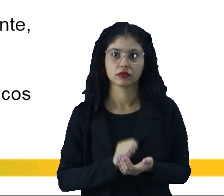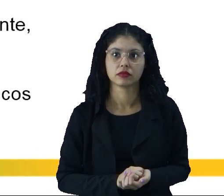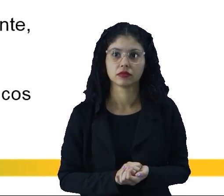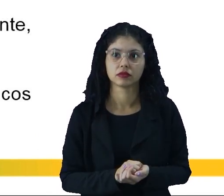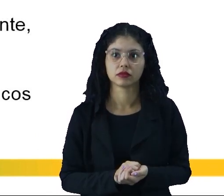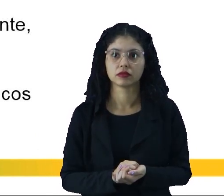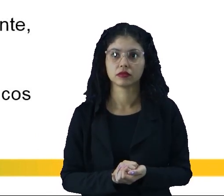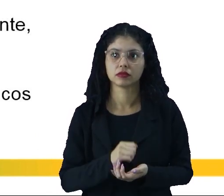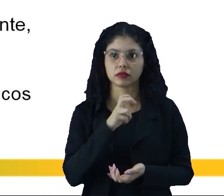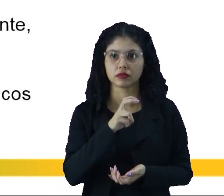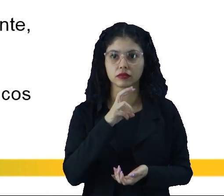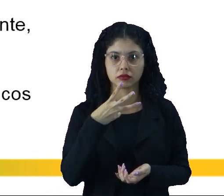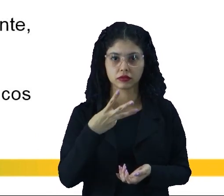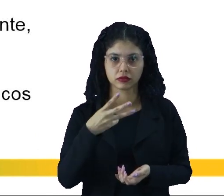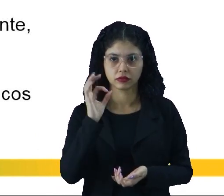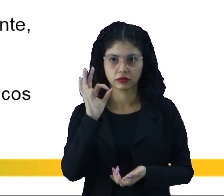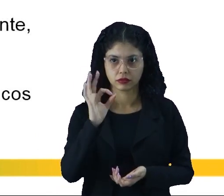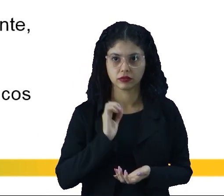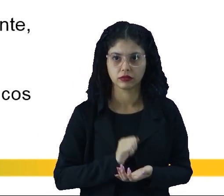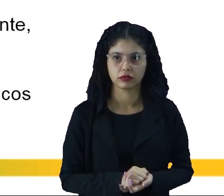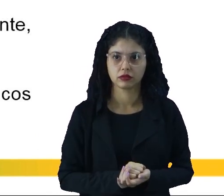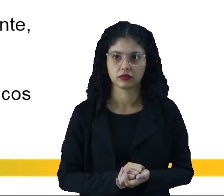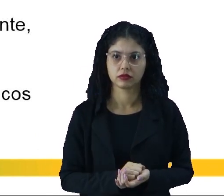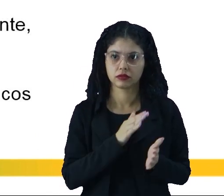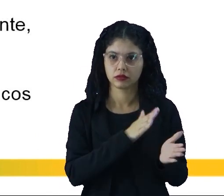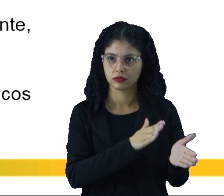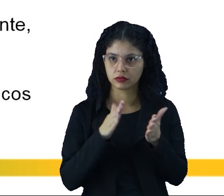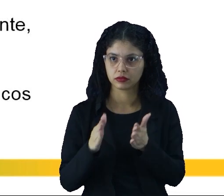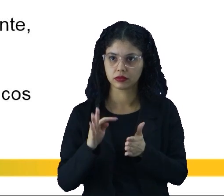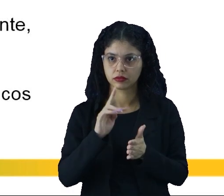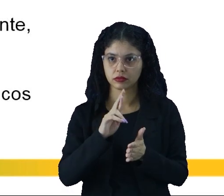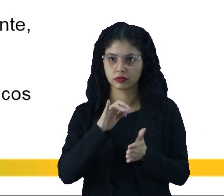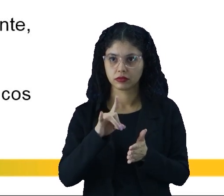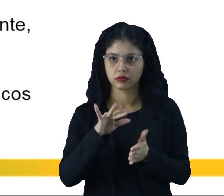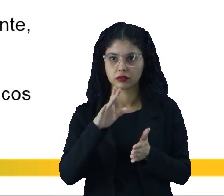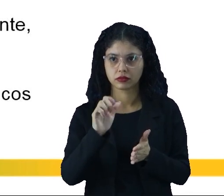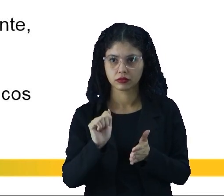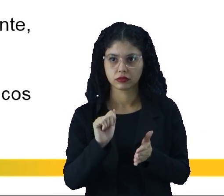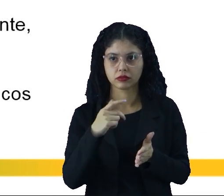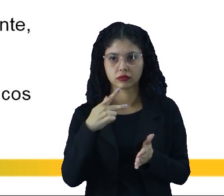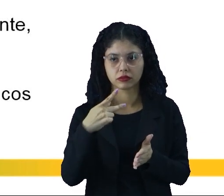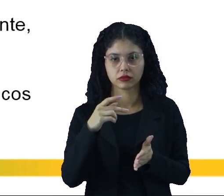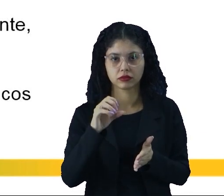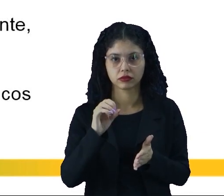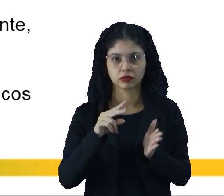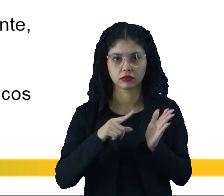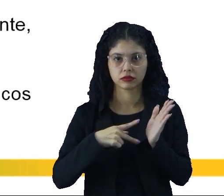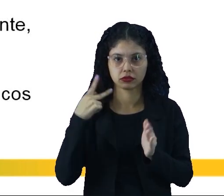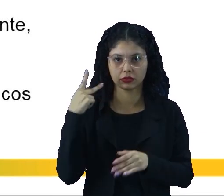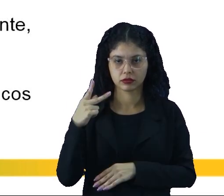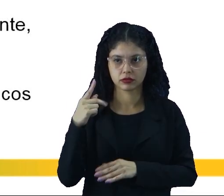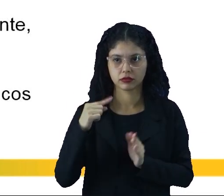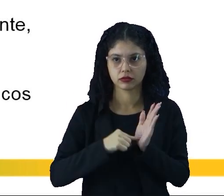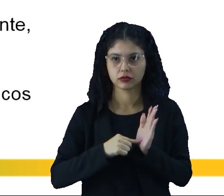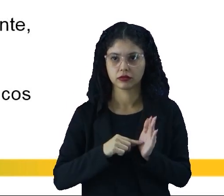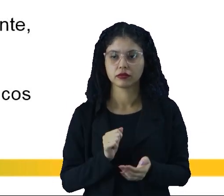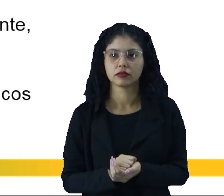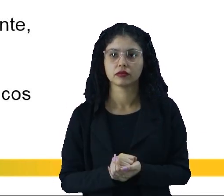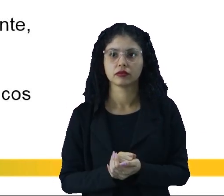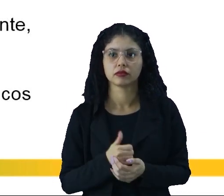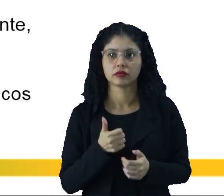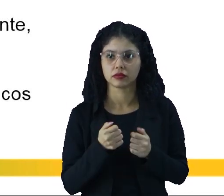anteriormente foi com ângulo de 53 graus. Ele passou de forma tangencial o ponto P.